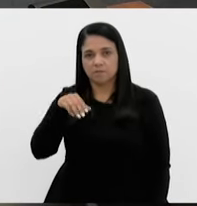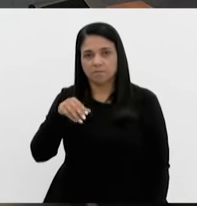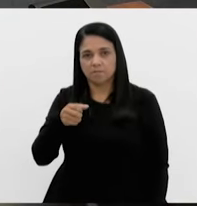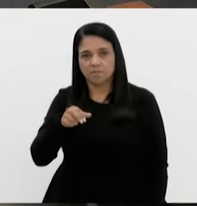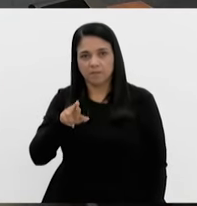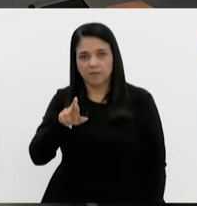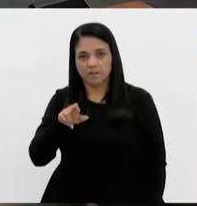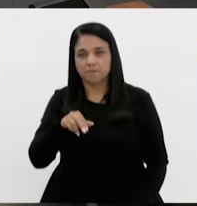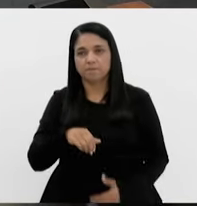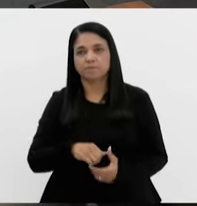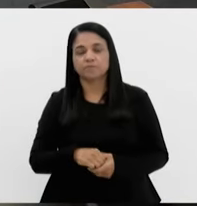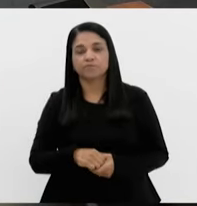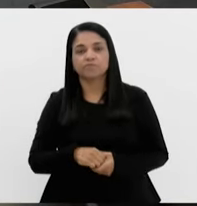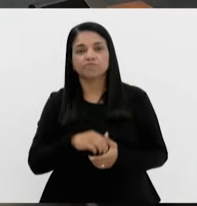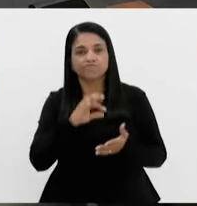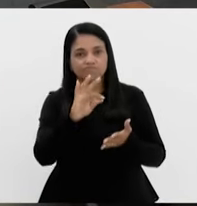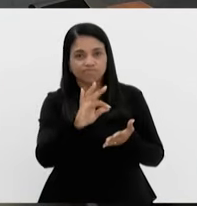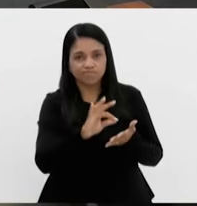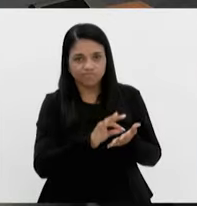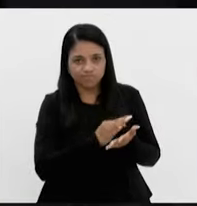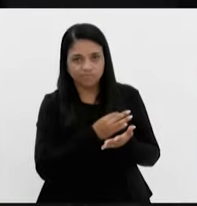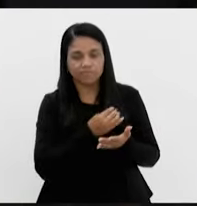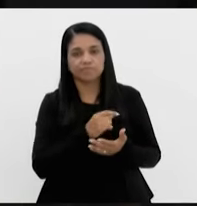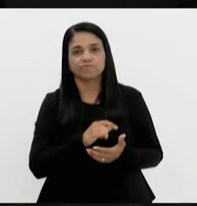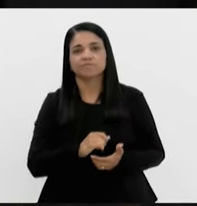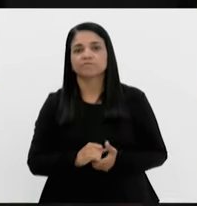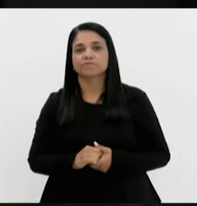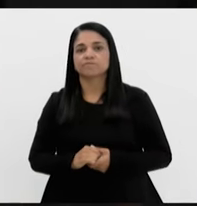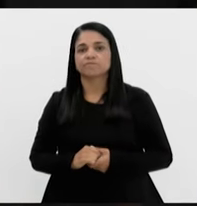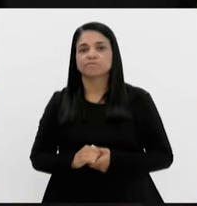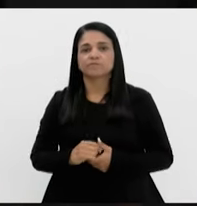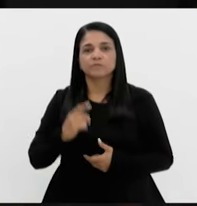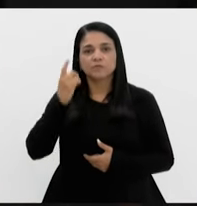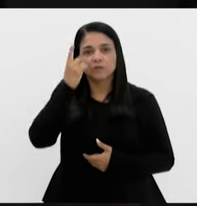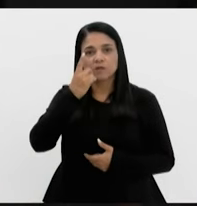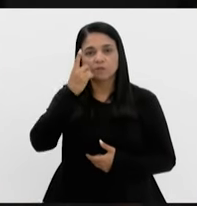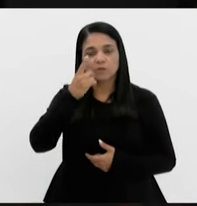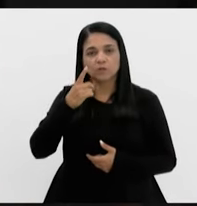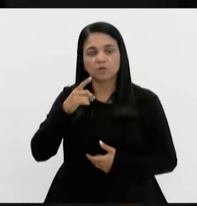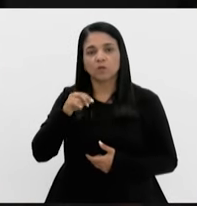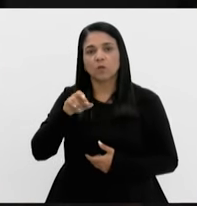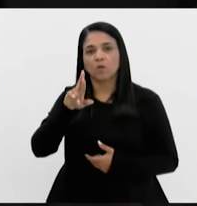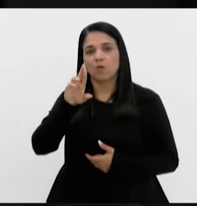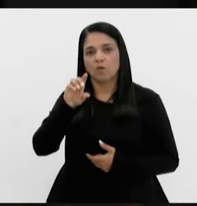Josemar próximo orador inscrito Deputado Rodrigo